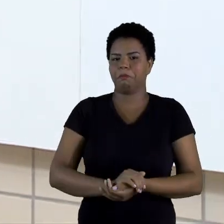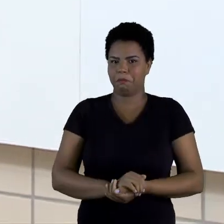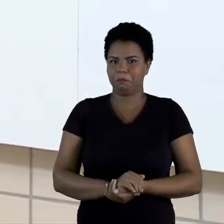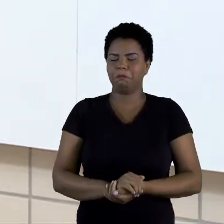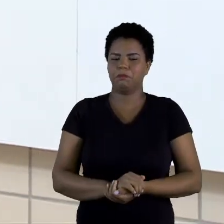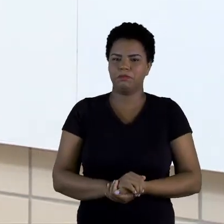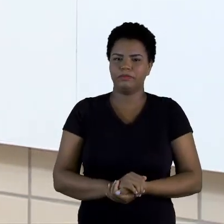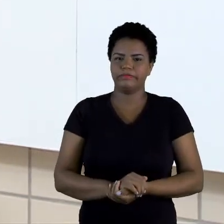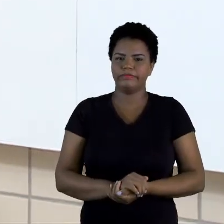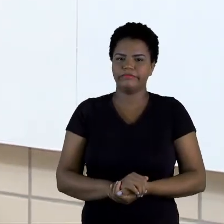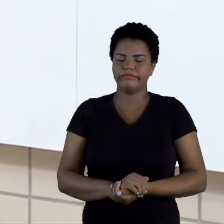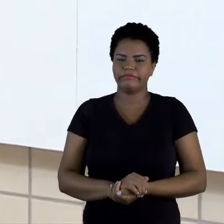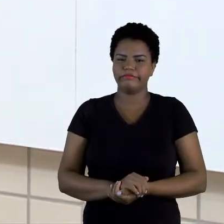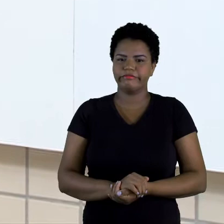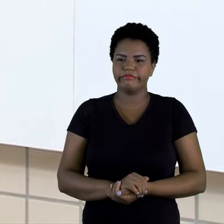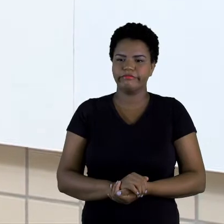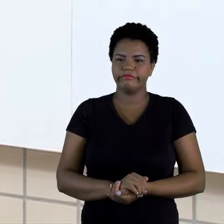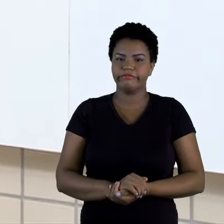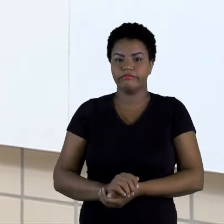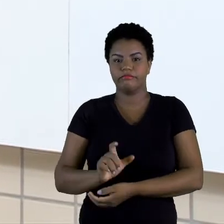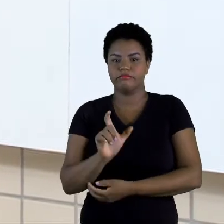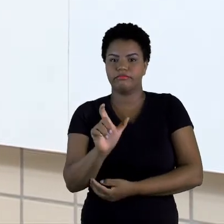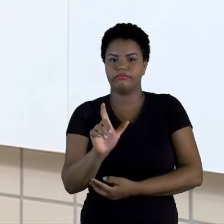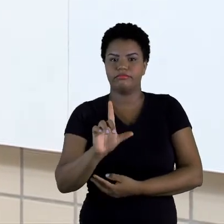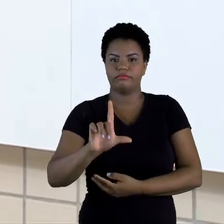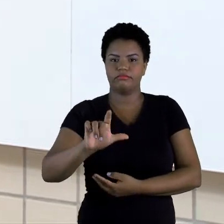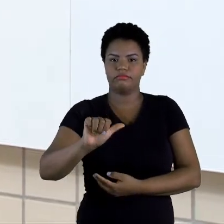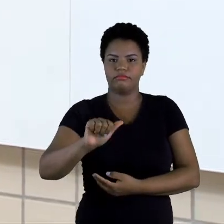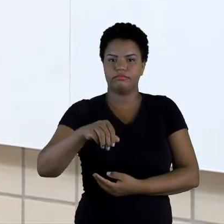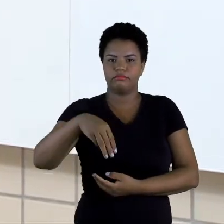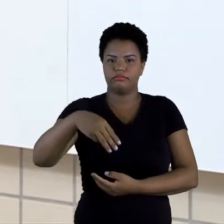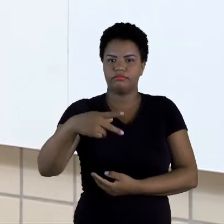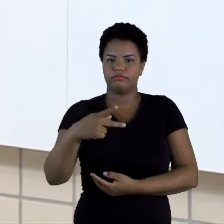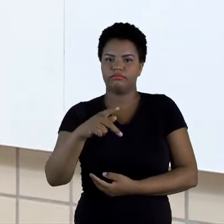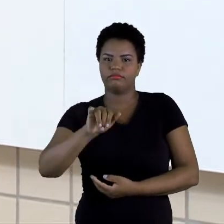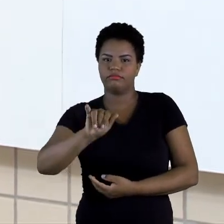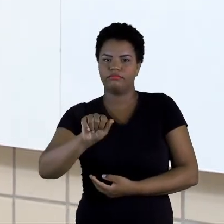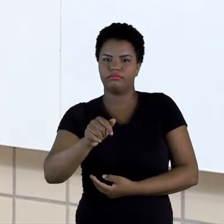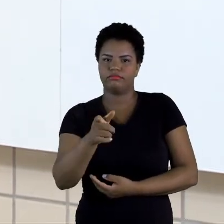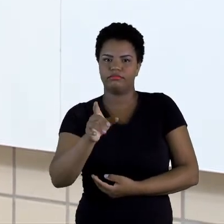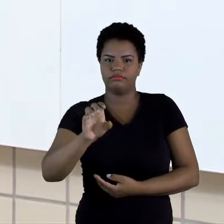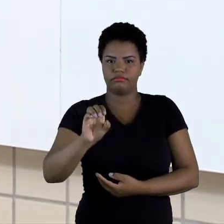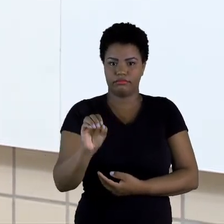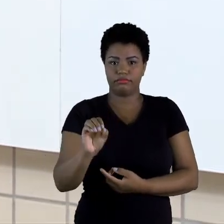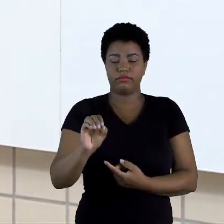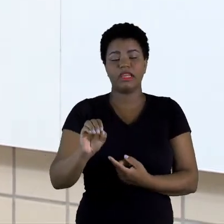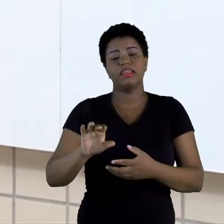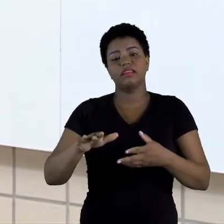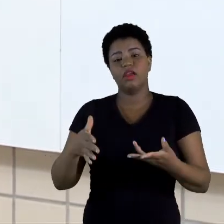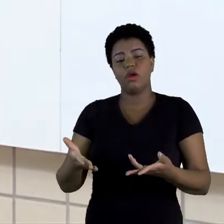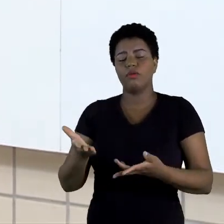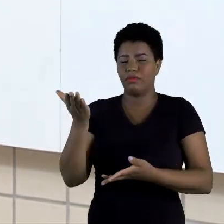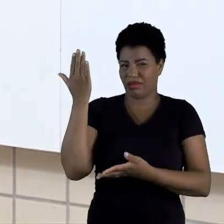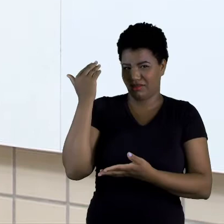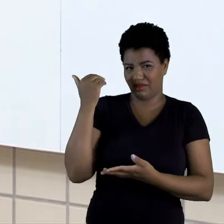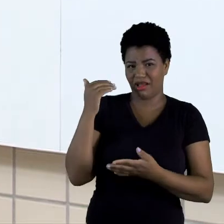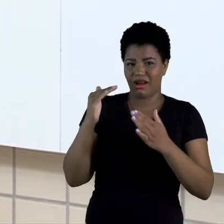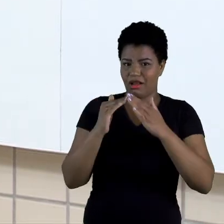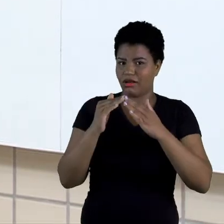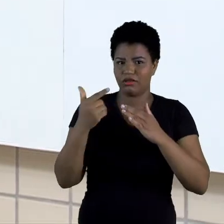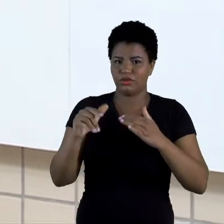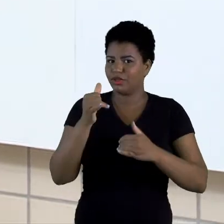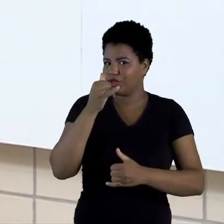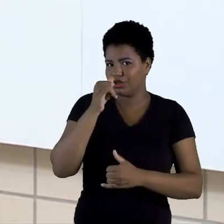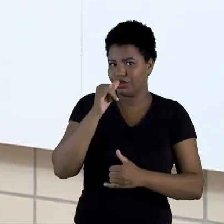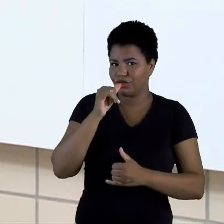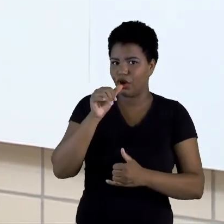vamos colocar a palavra lampião. Antes, nas casas, não tinha energia elétrica, então usava o que é o lampião. Eu vou ter